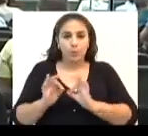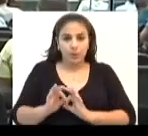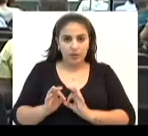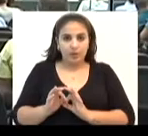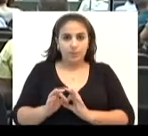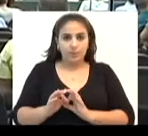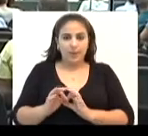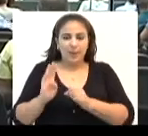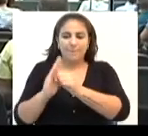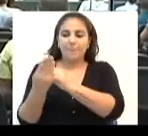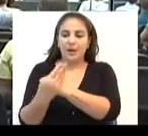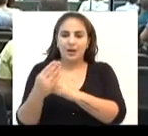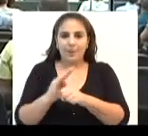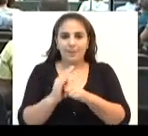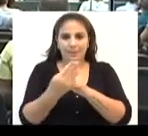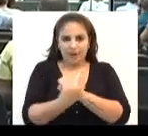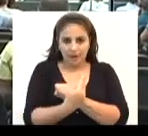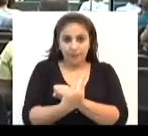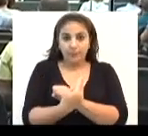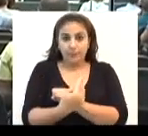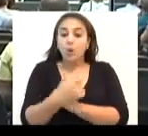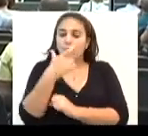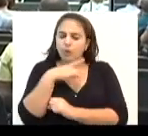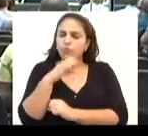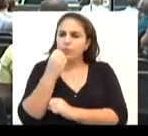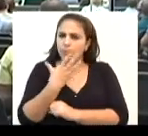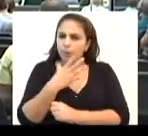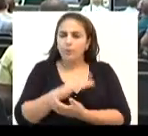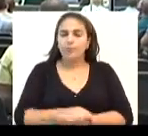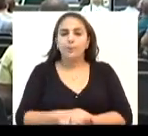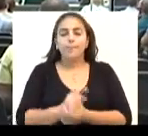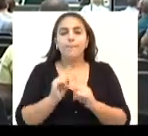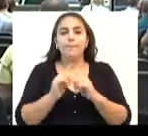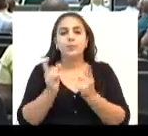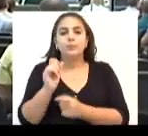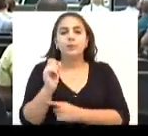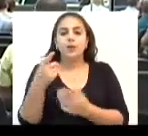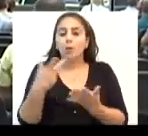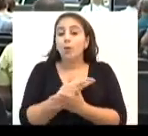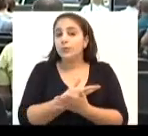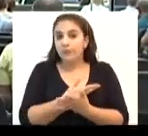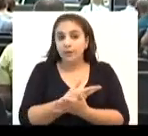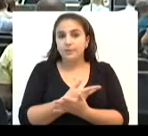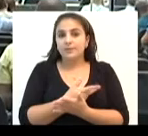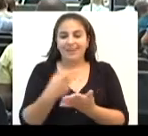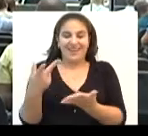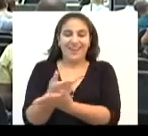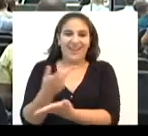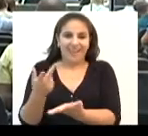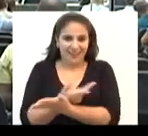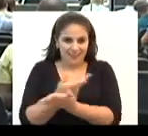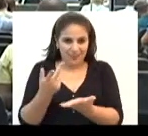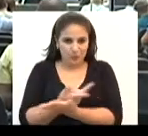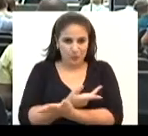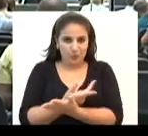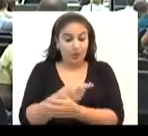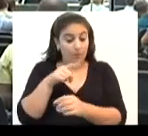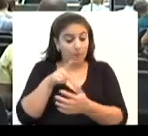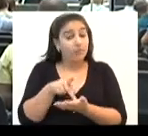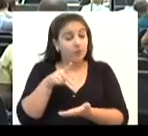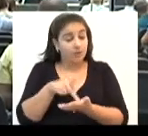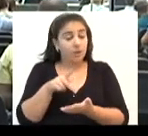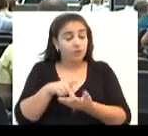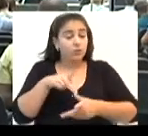ver, o programa ele pode ser bom, só que o que tem de errado no programa Bairro a Bairro, eu comento, e é uma verdade,